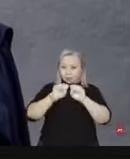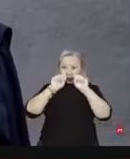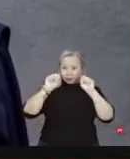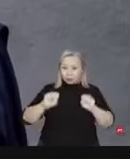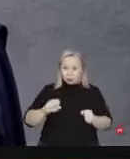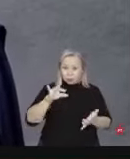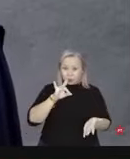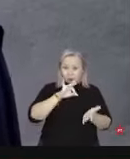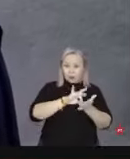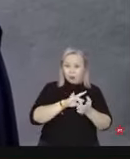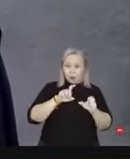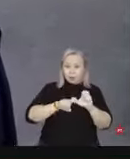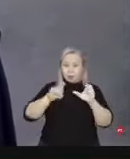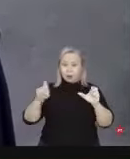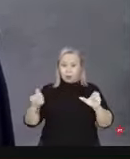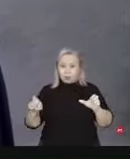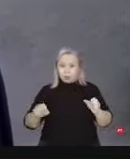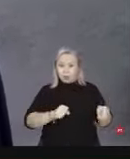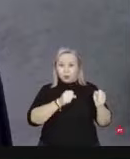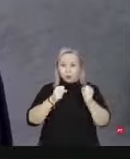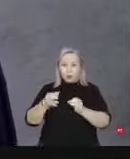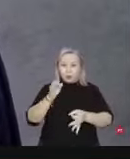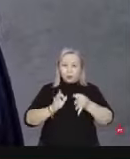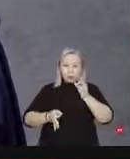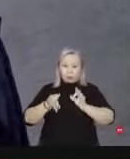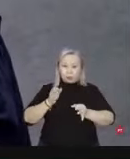Poder Judiciário.